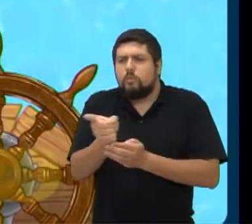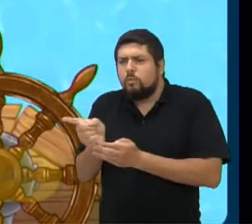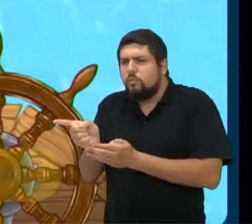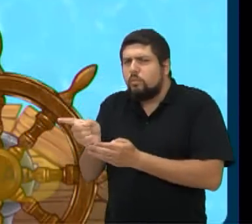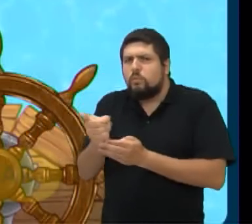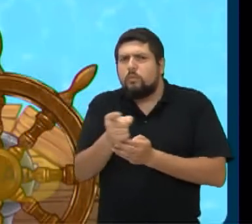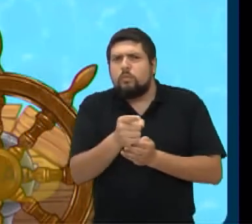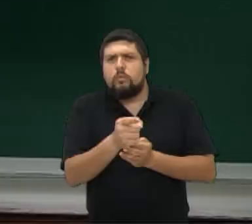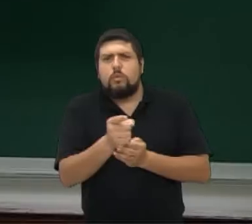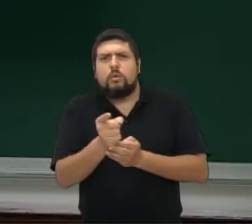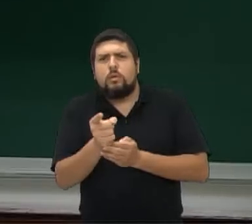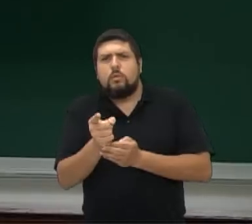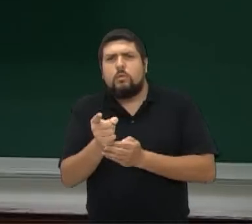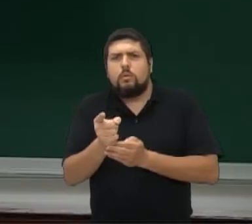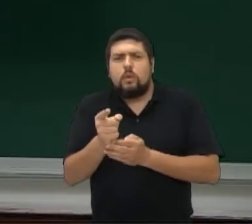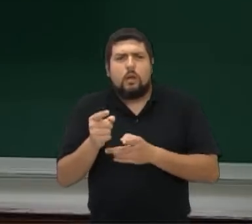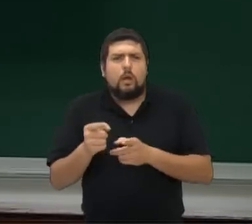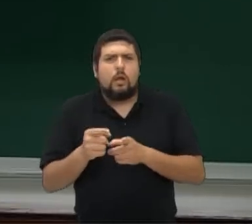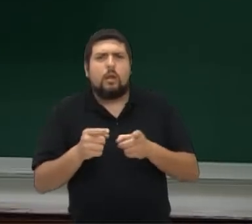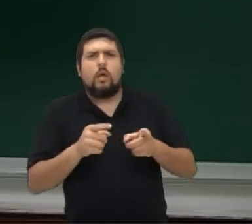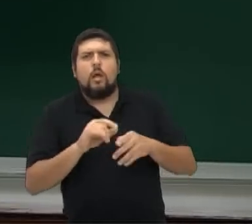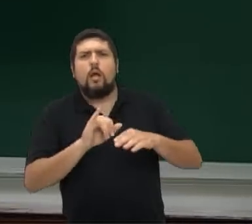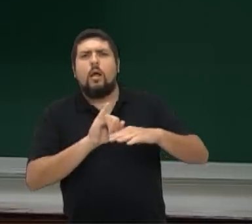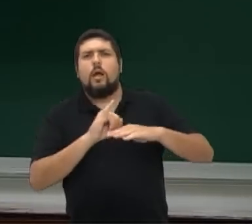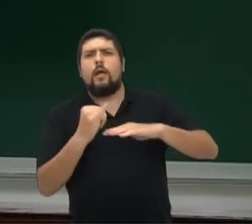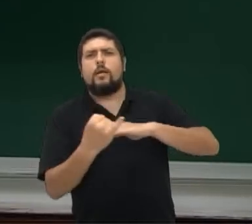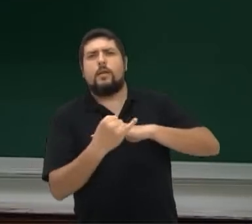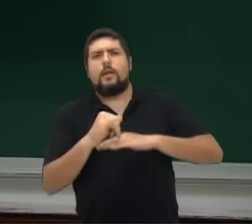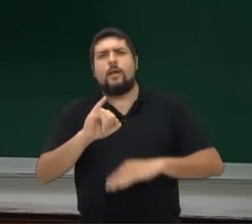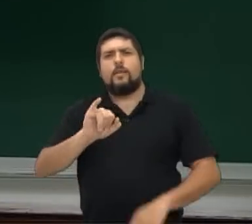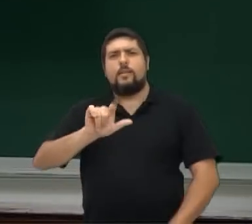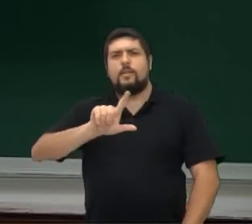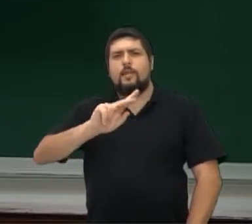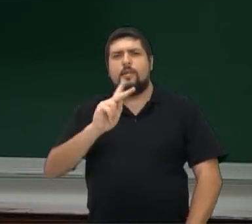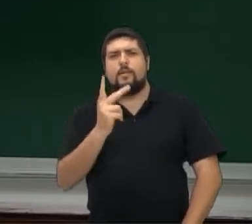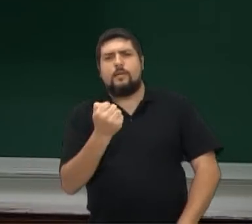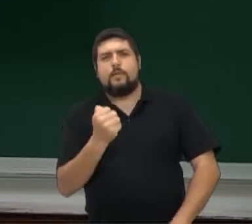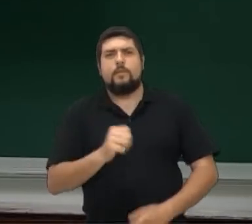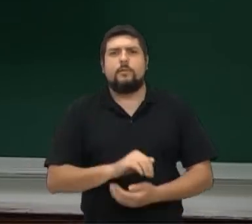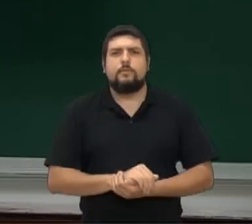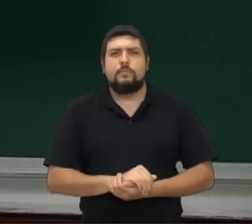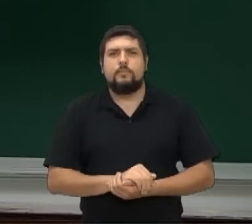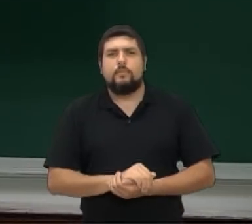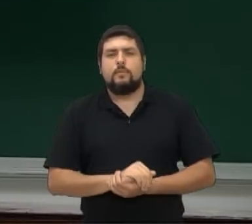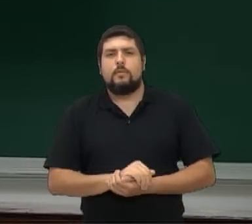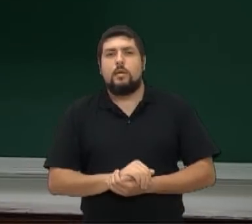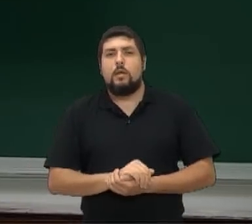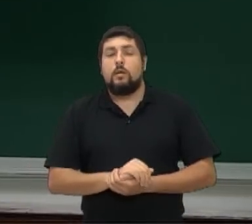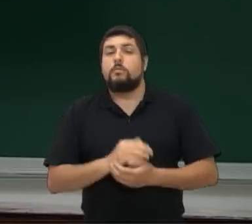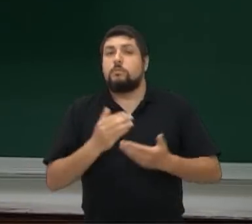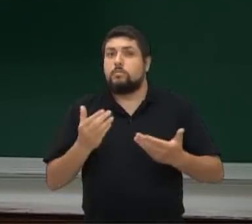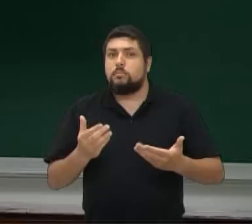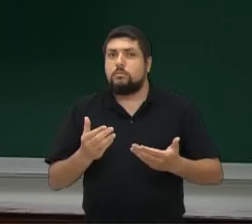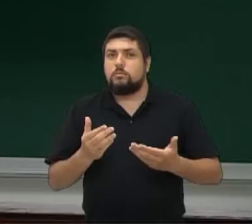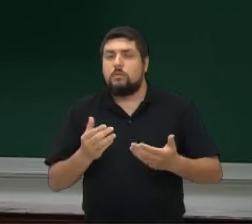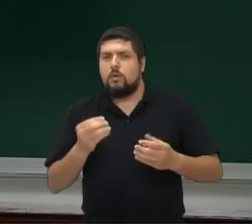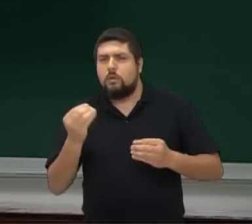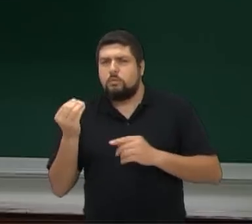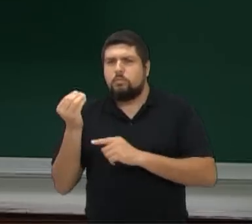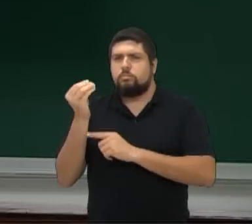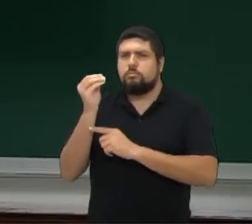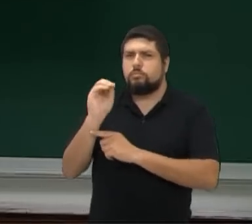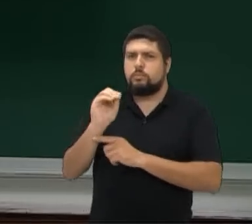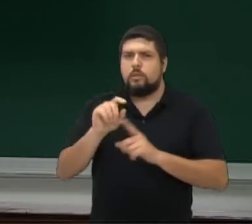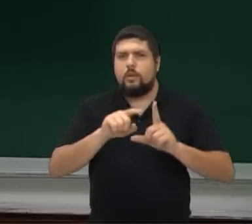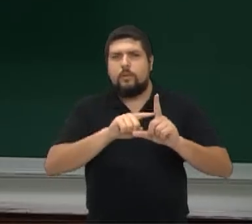ilha. Como é que nós vamos definir esse curso? Nós vamos determinar o ângulo e a direção. Qual seria